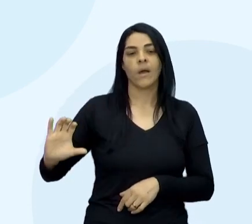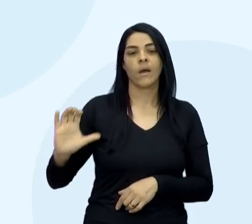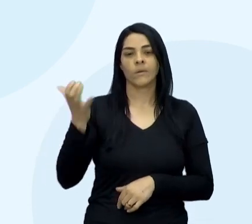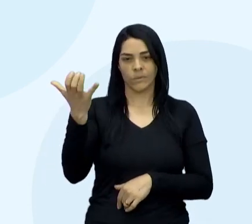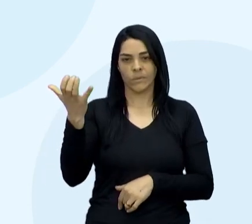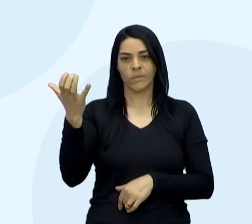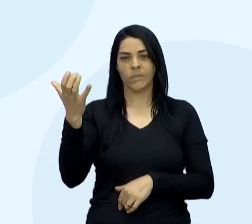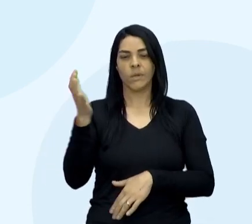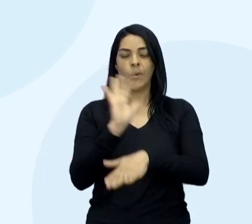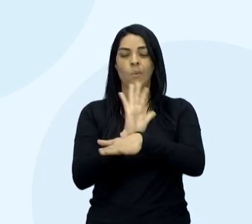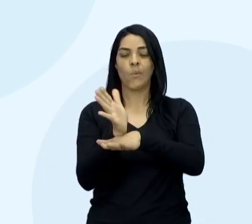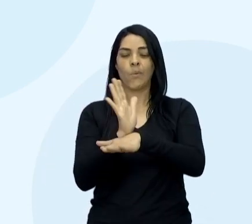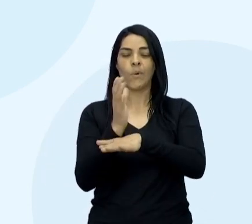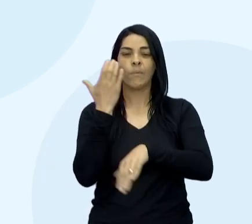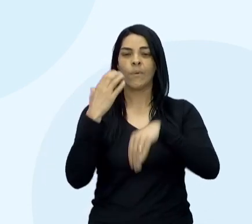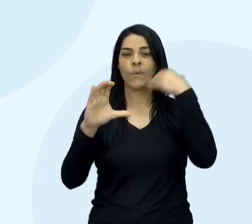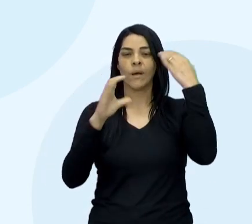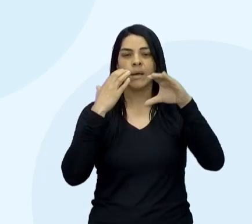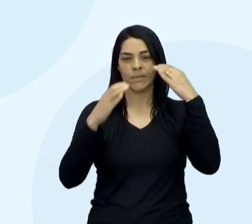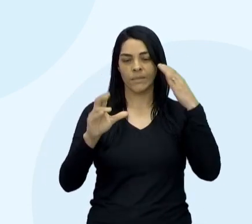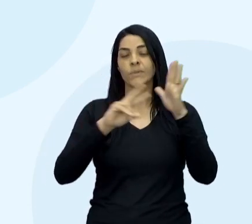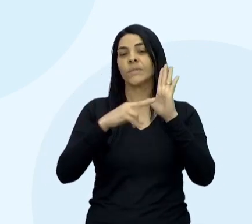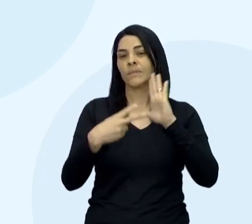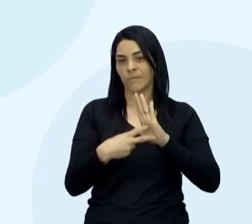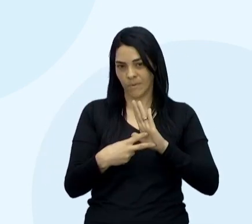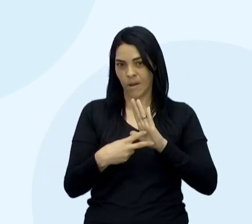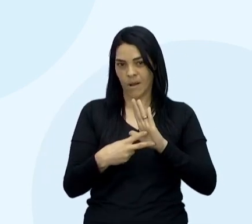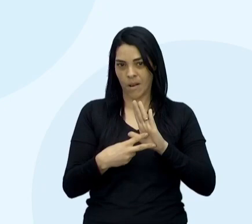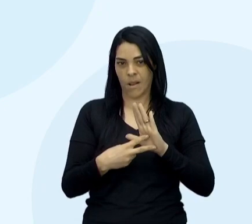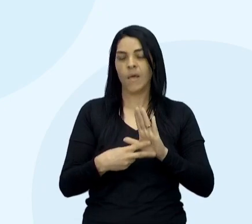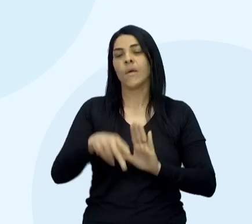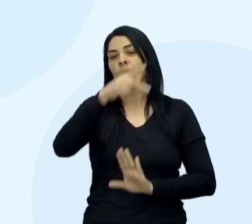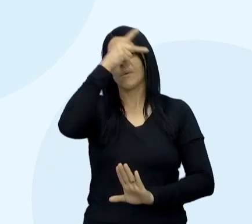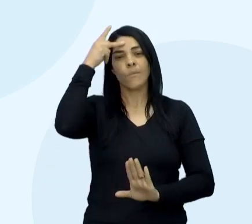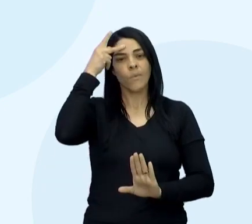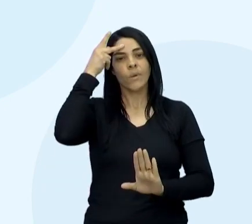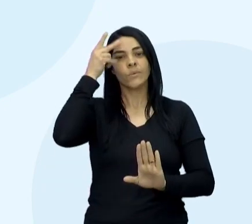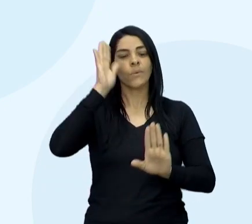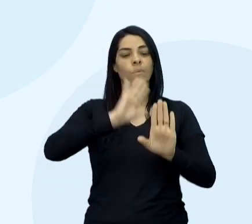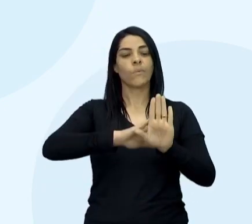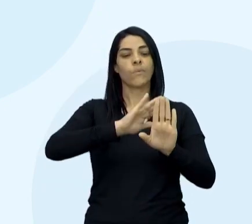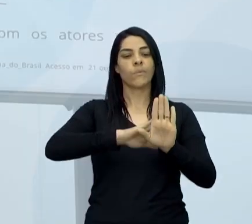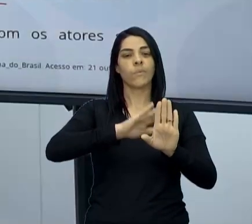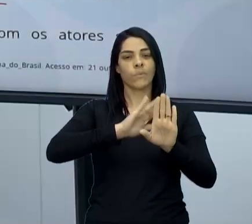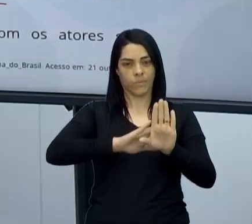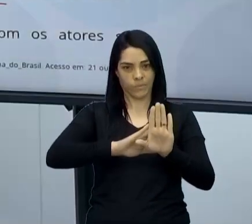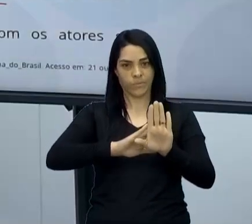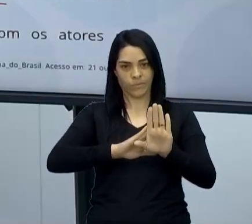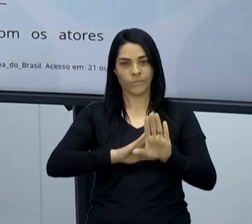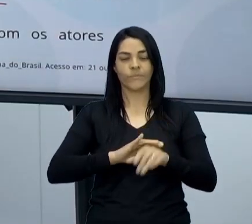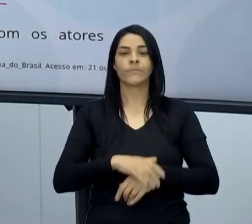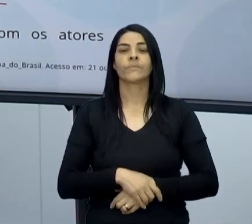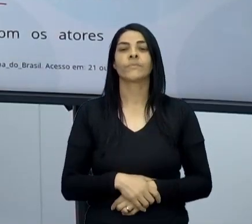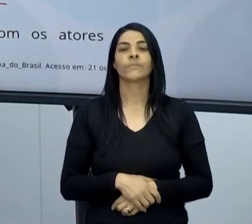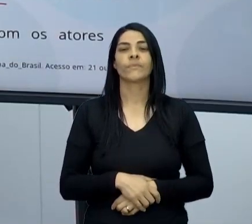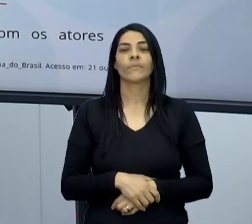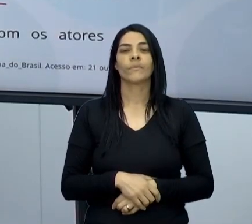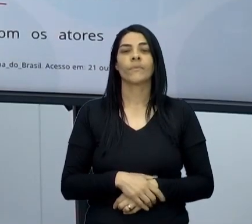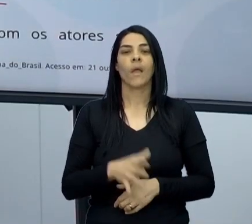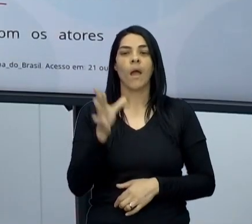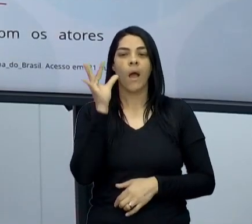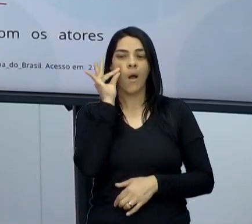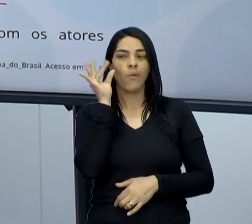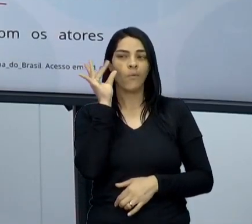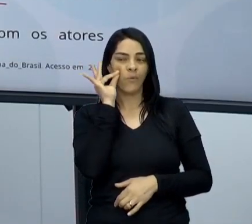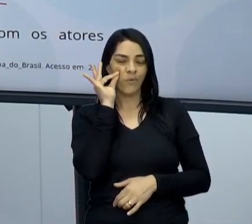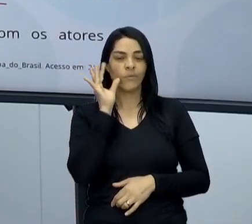que são os filmes cantados? Atores dublando ao vivo por trás da tela. E aí, fiz a bagunça toda aqui e tal, relaxa,